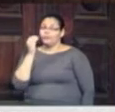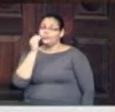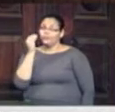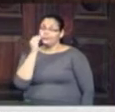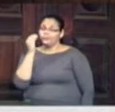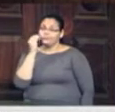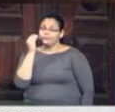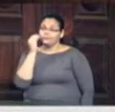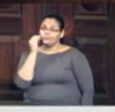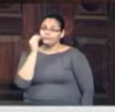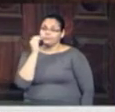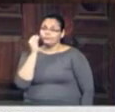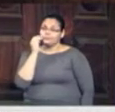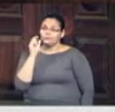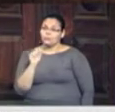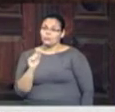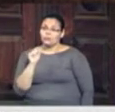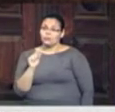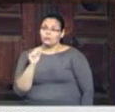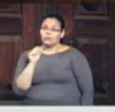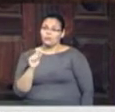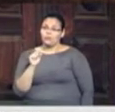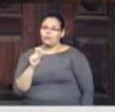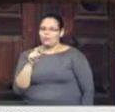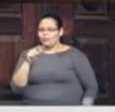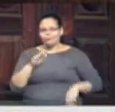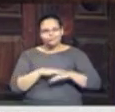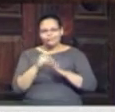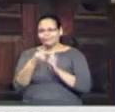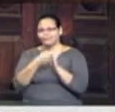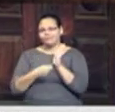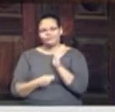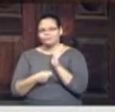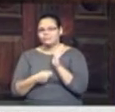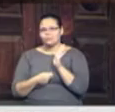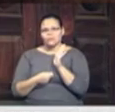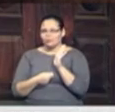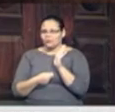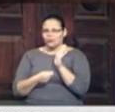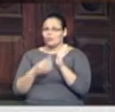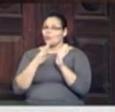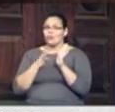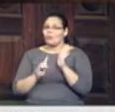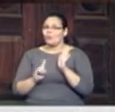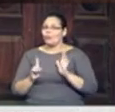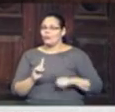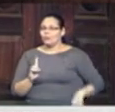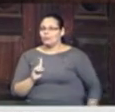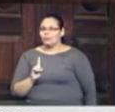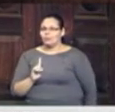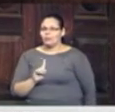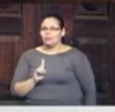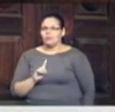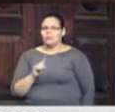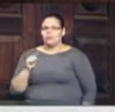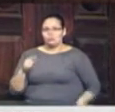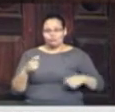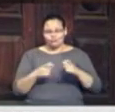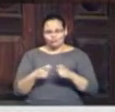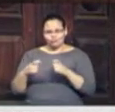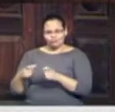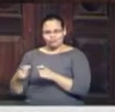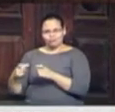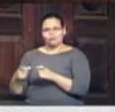demonstra que quem o redigiu sequer conhece os